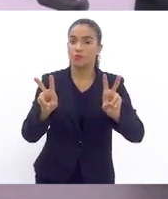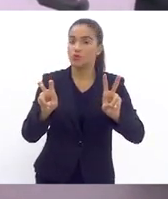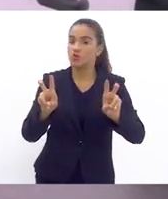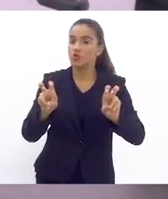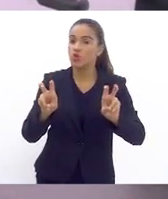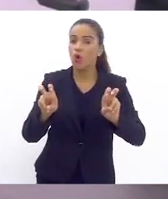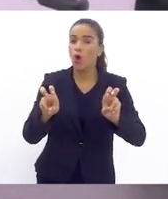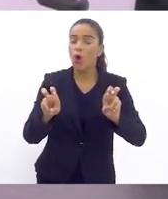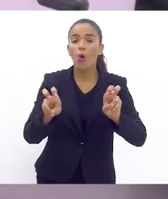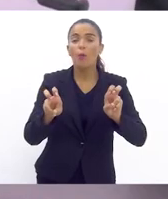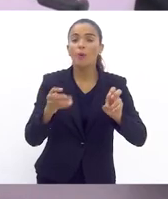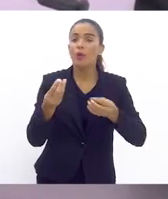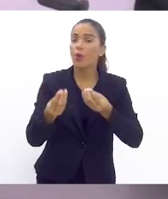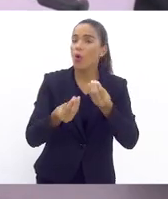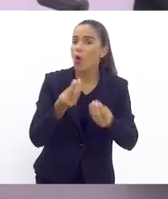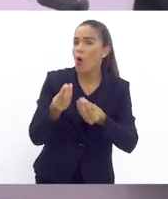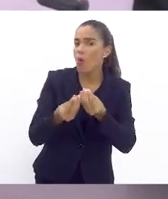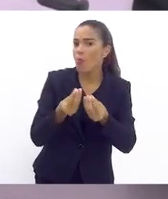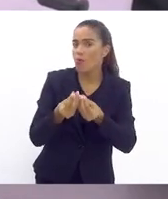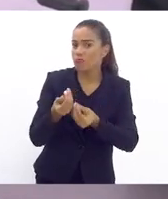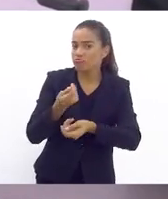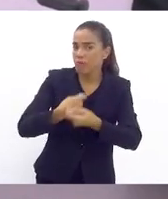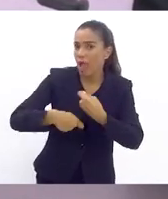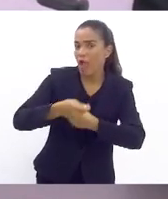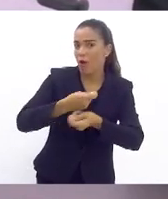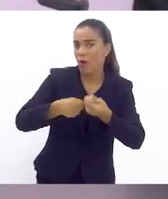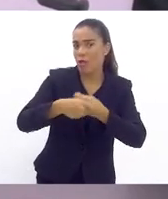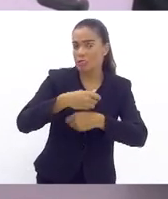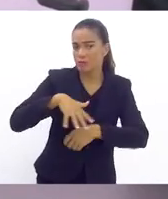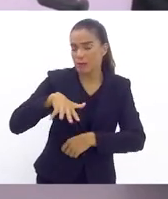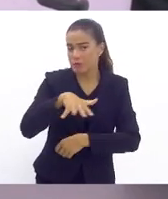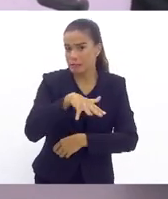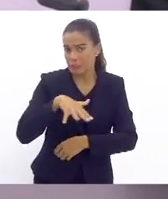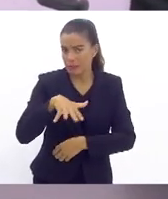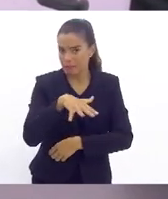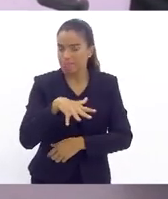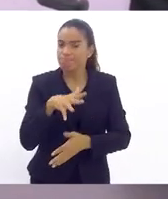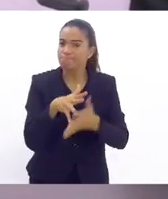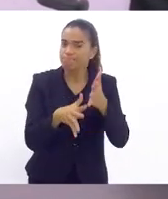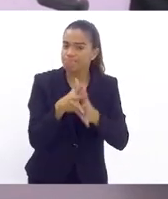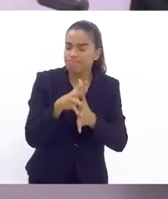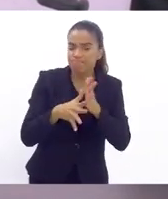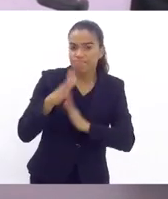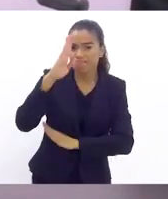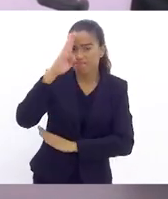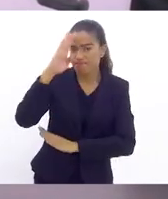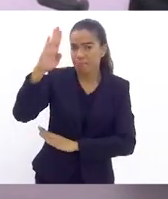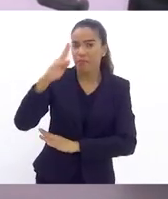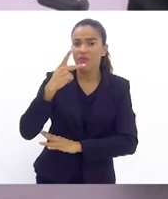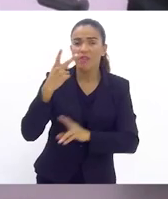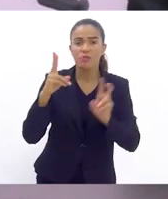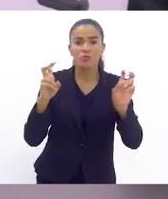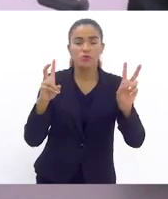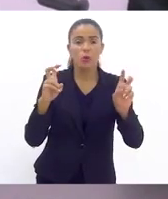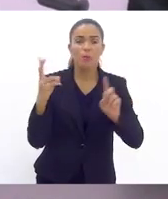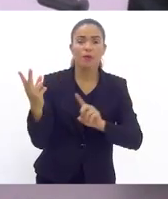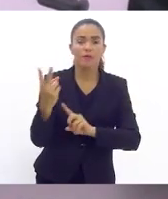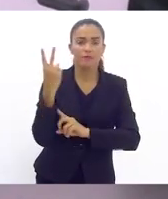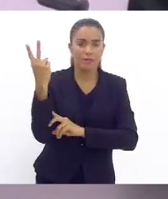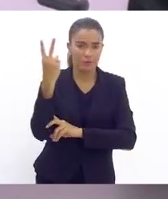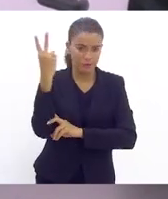o reflexo da nossa crise econômica também que isso é uma coisa que nos afeta diretamente Principalmente quando a gente está falando de valorização